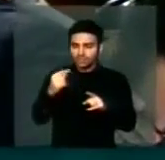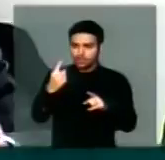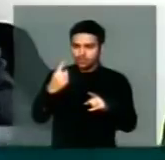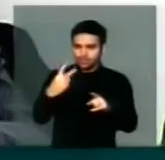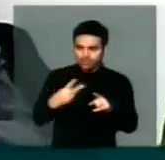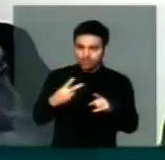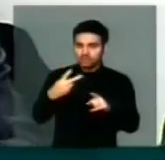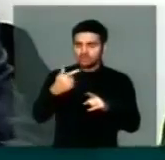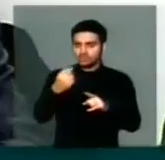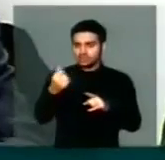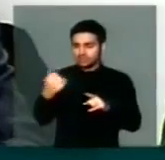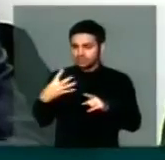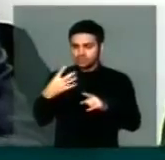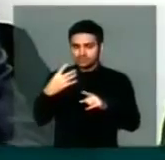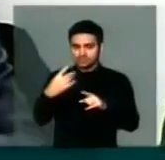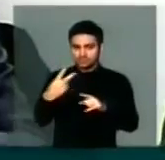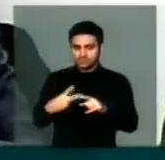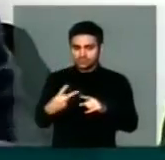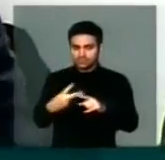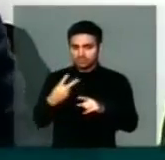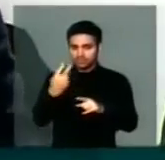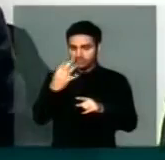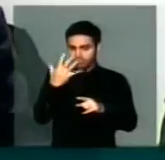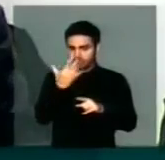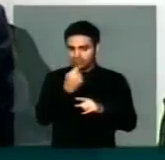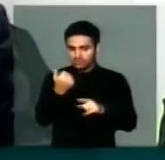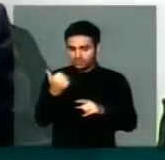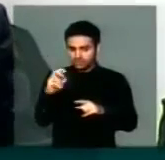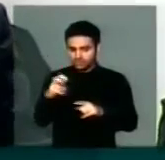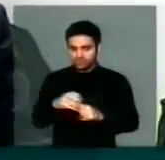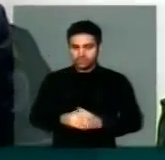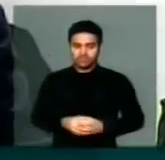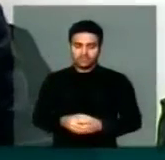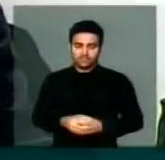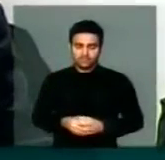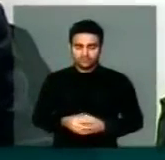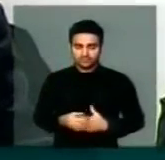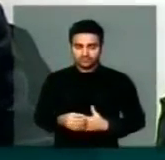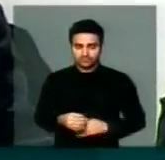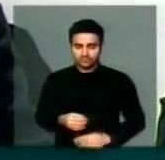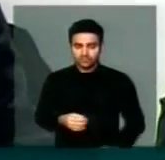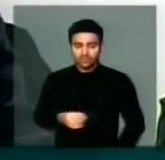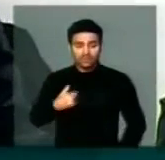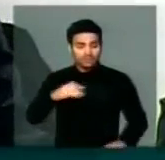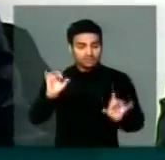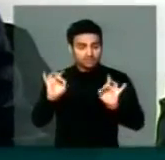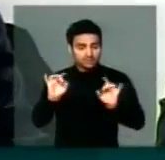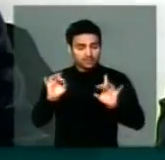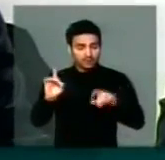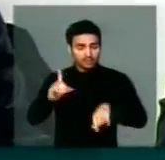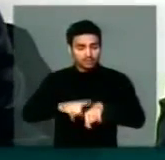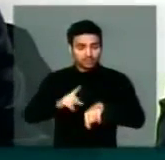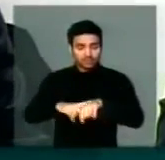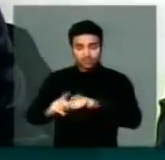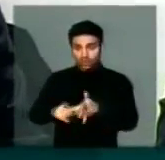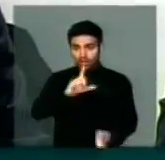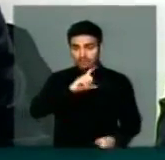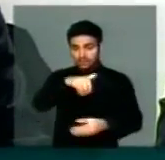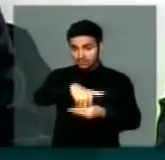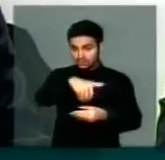de 2014 e o segundo em 11 de fevereiro de 2015. Está especialmente em período prévio às